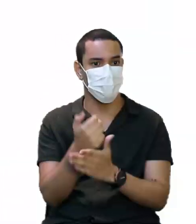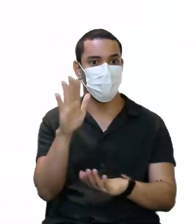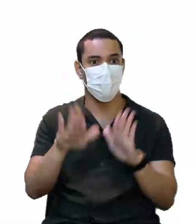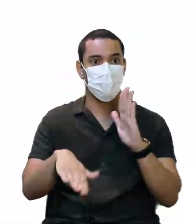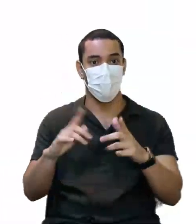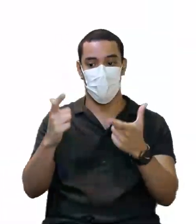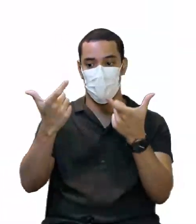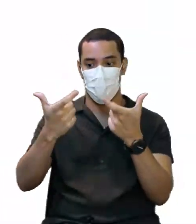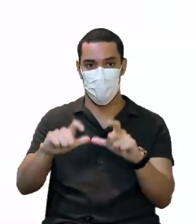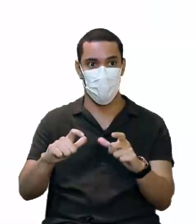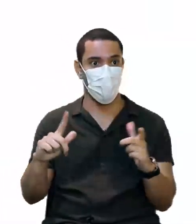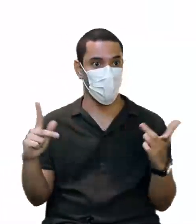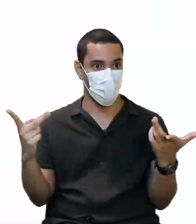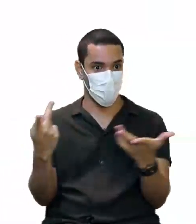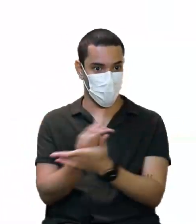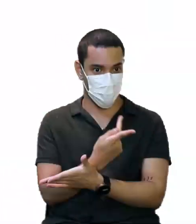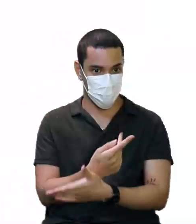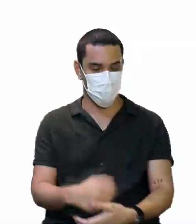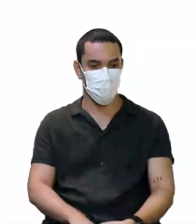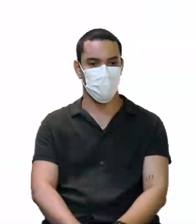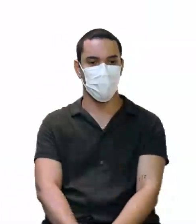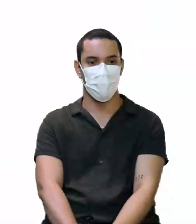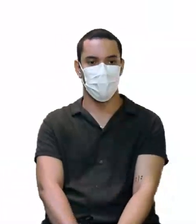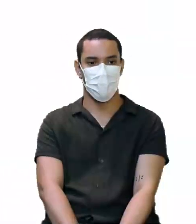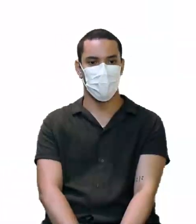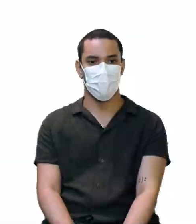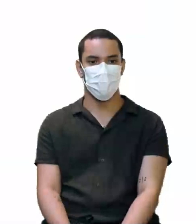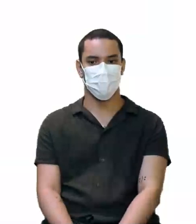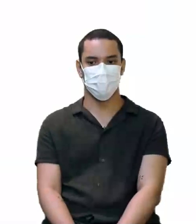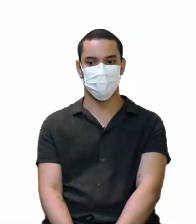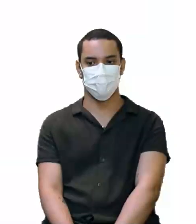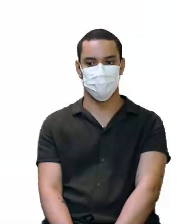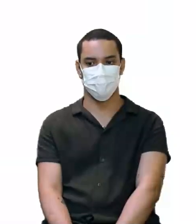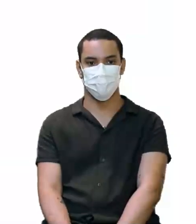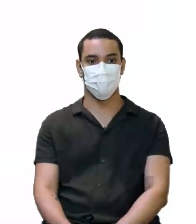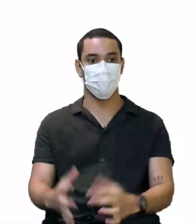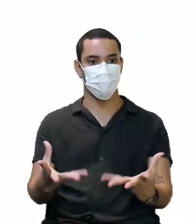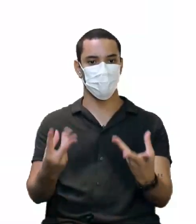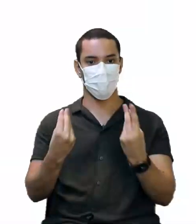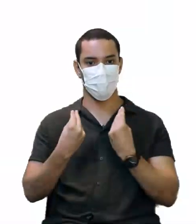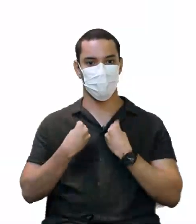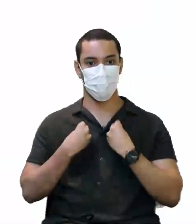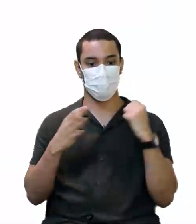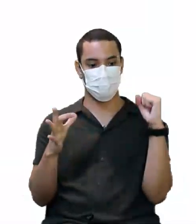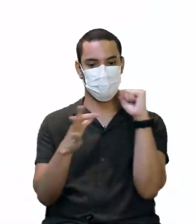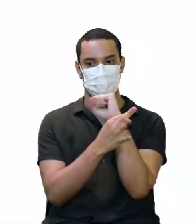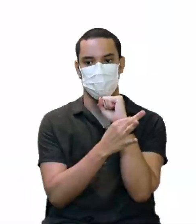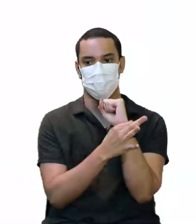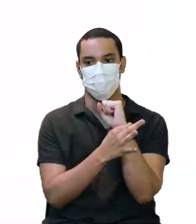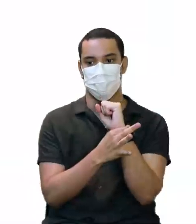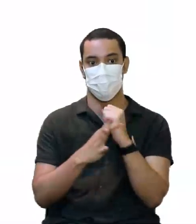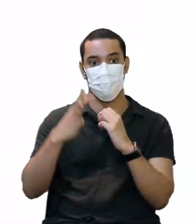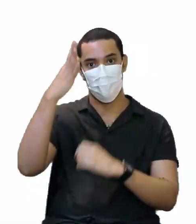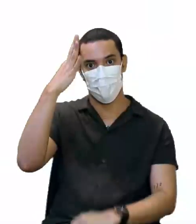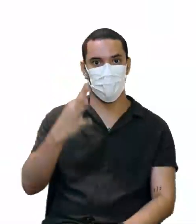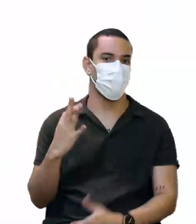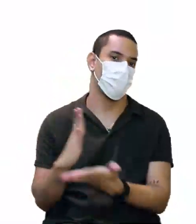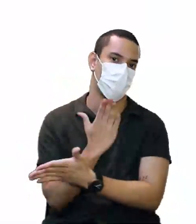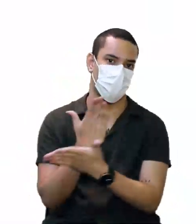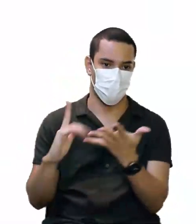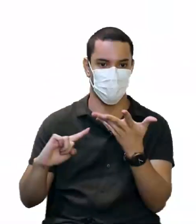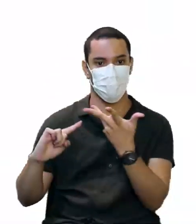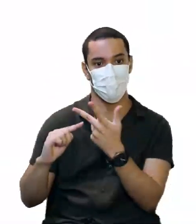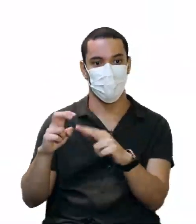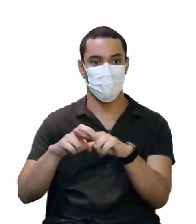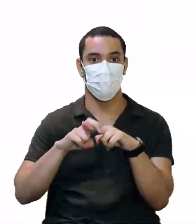do local onde ocorreram esses registros, nos dão, assim, mais segurança em afirmar certas situações. Então, essa